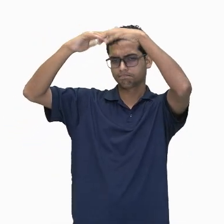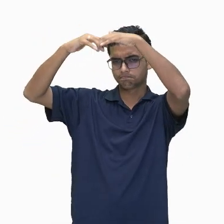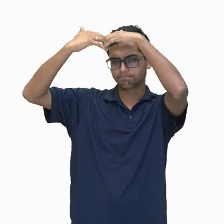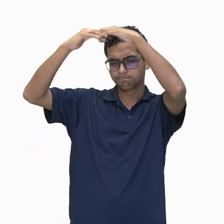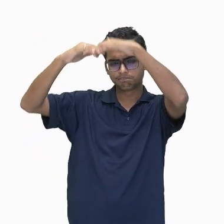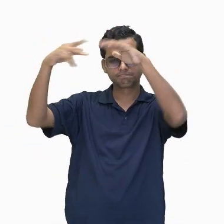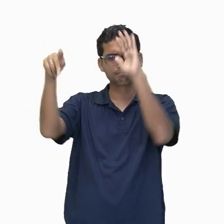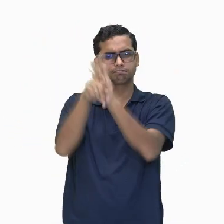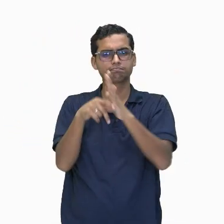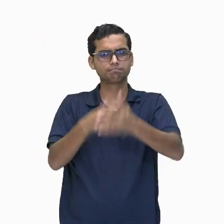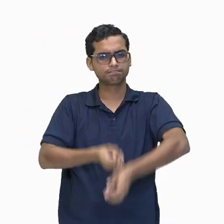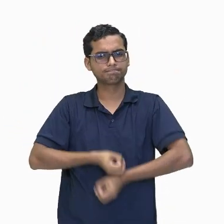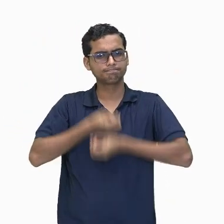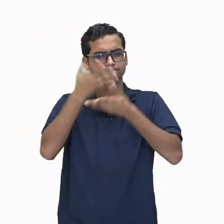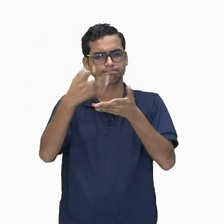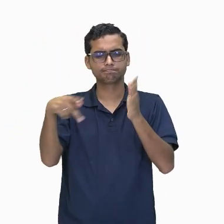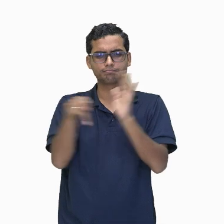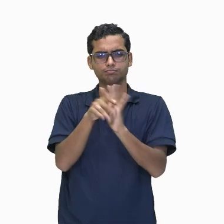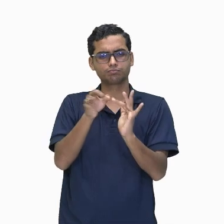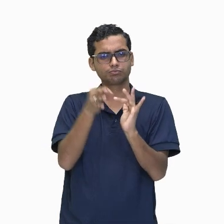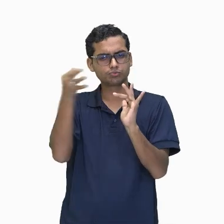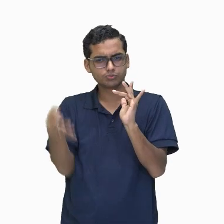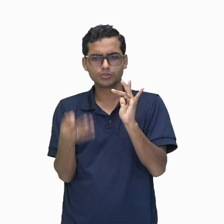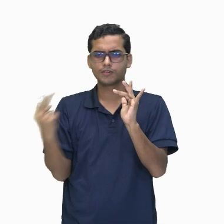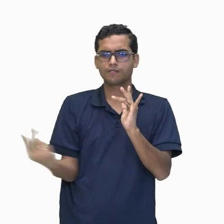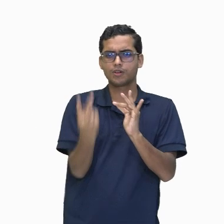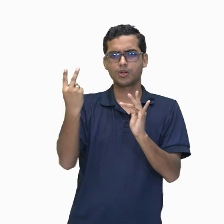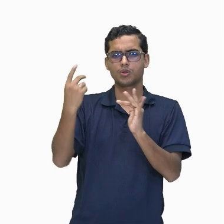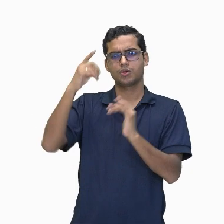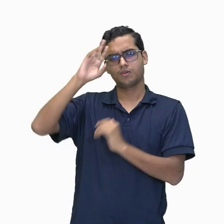poetas arcadistas valorizam a